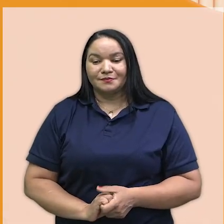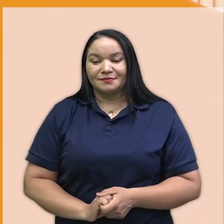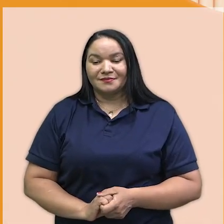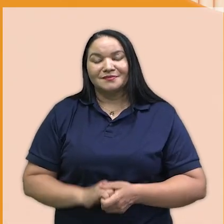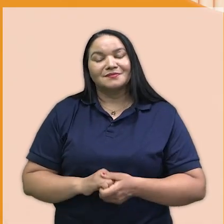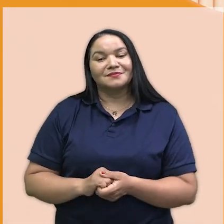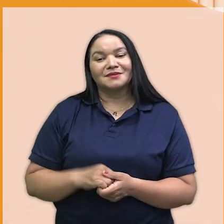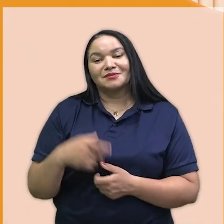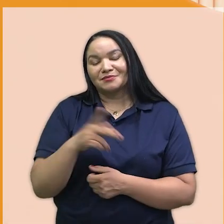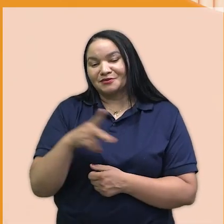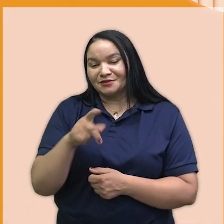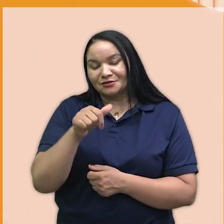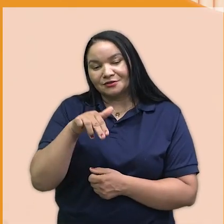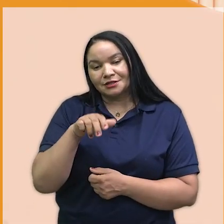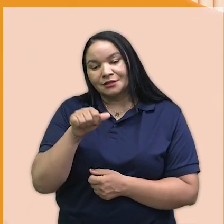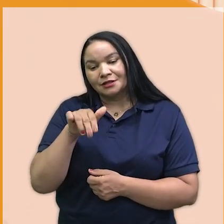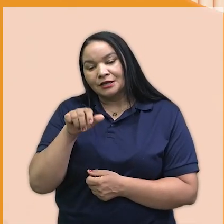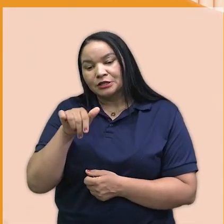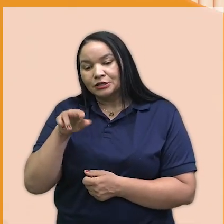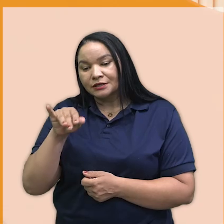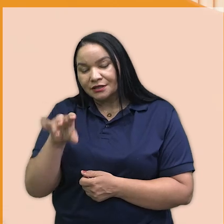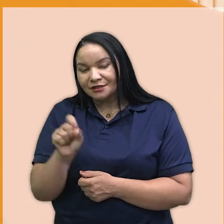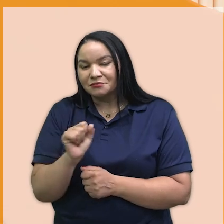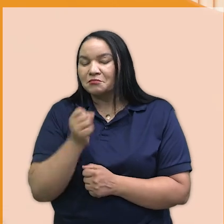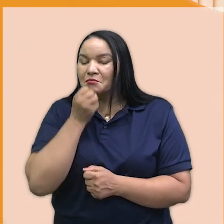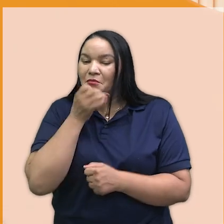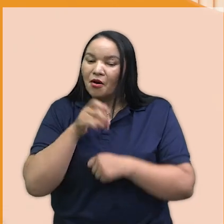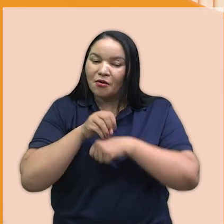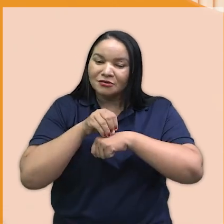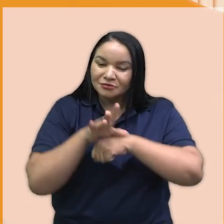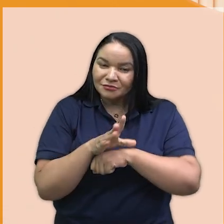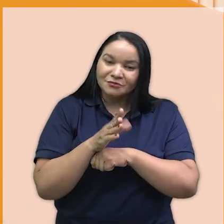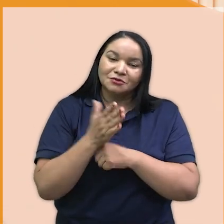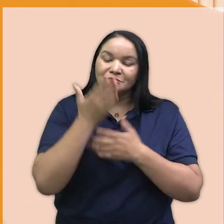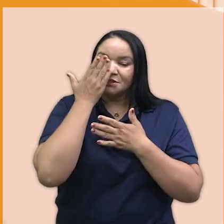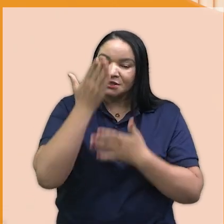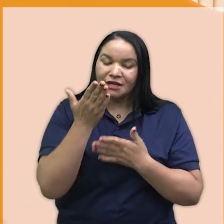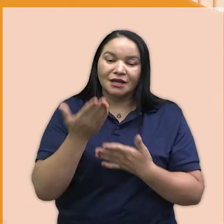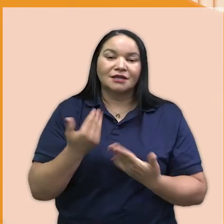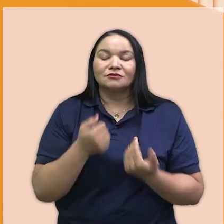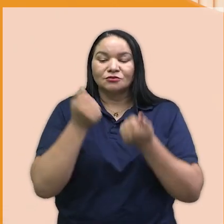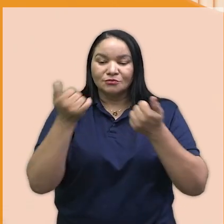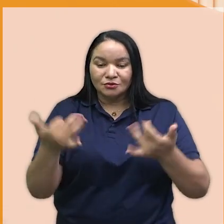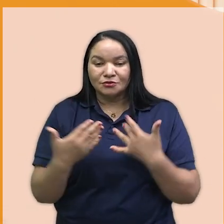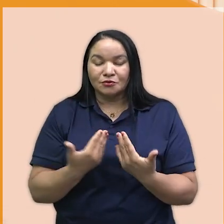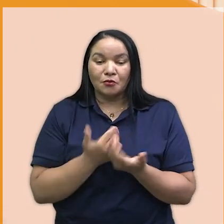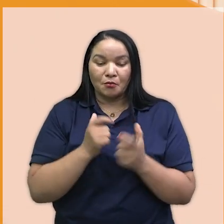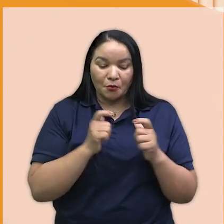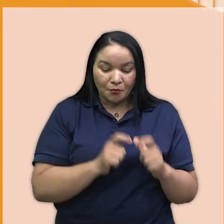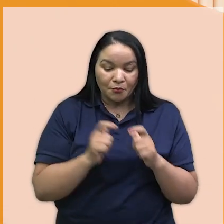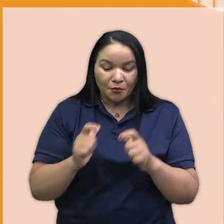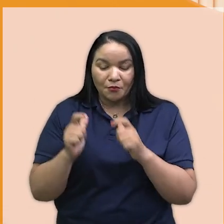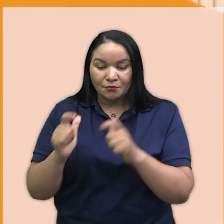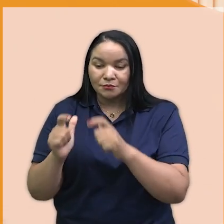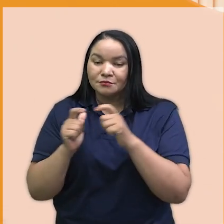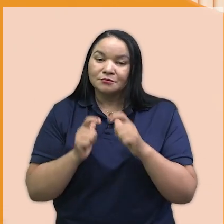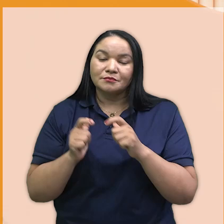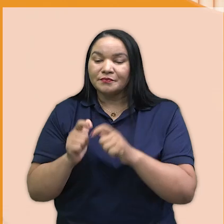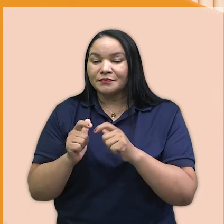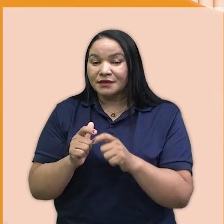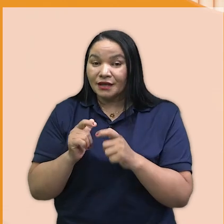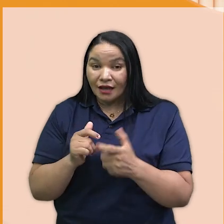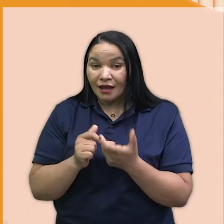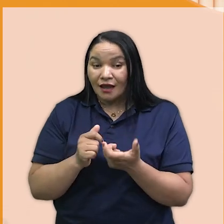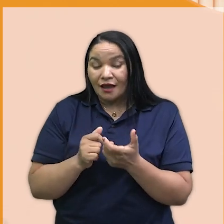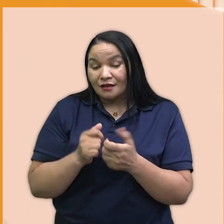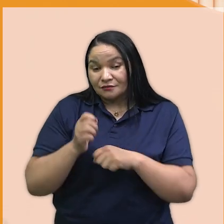Professor Ananias Carvalho, muito obrigado pela excelente contribuição aqui na nossa aula. Falou basicamente como se deu ali o processo de formação